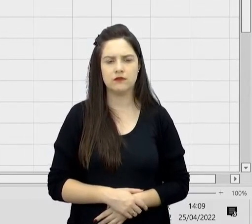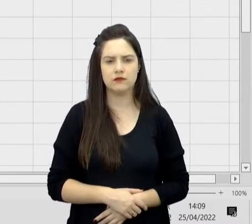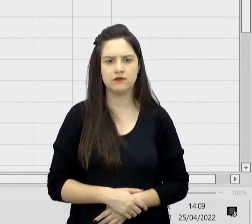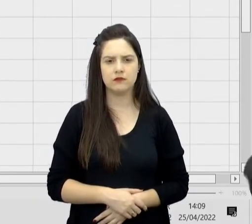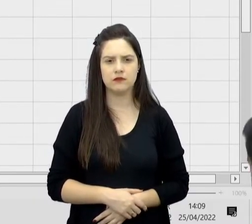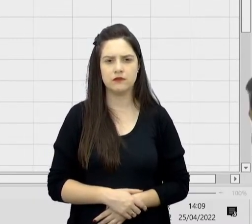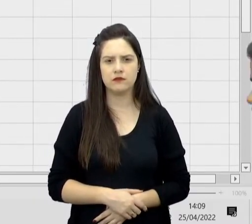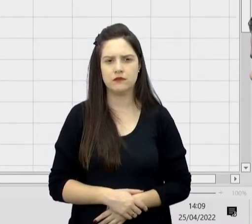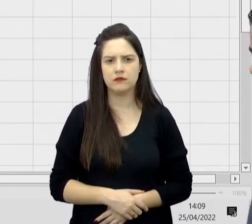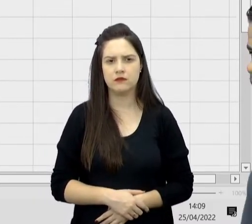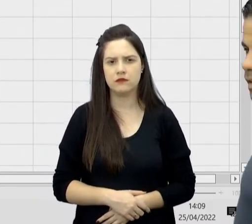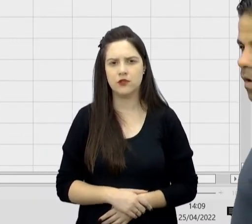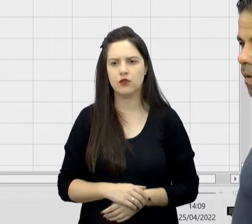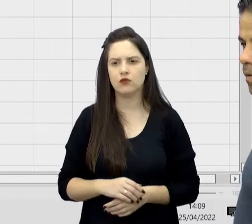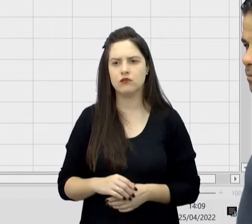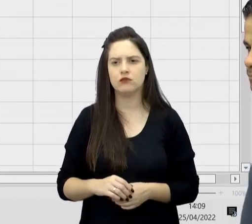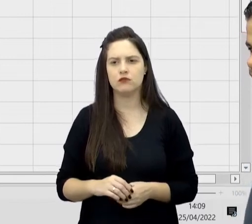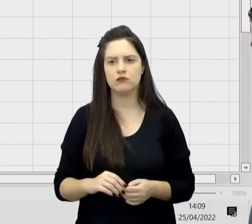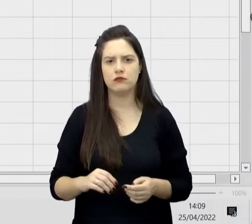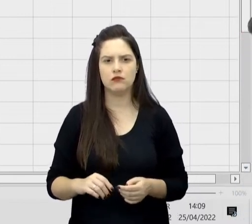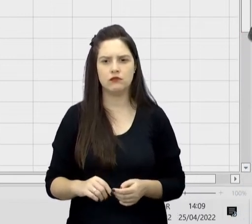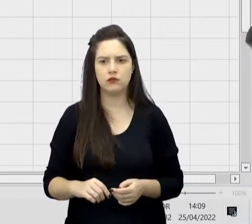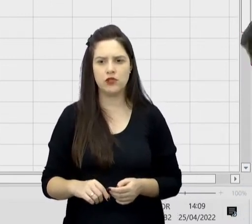Aqui eu vou colocar despesas.